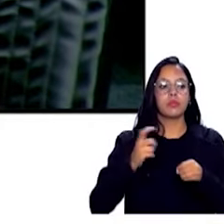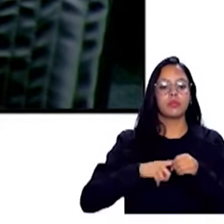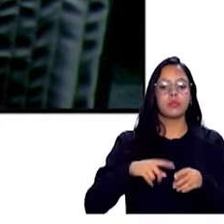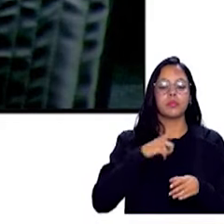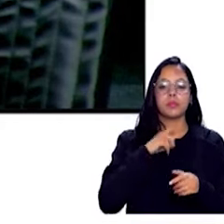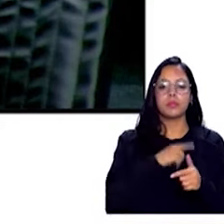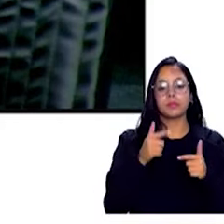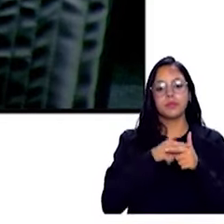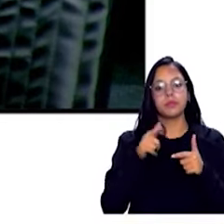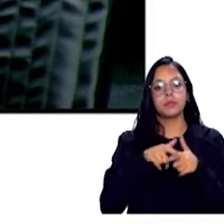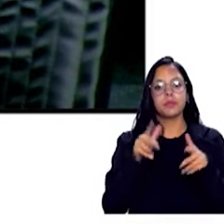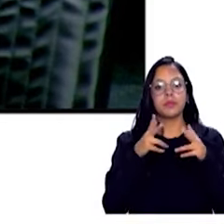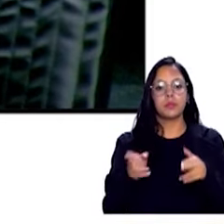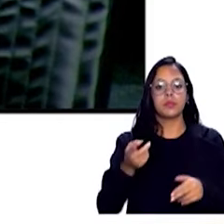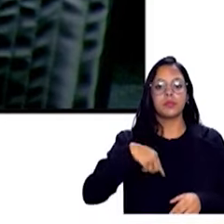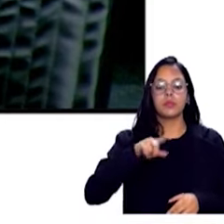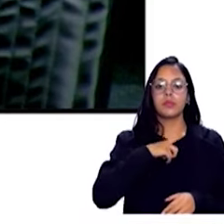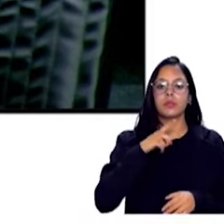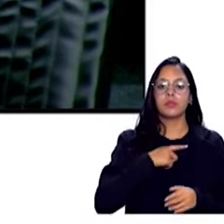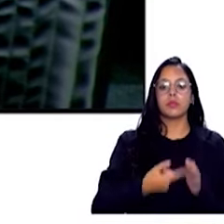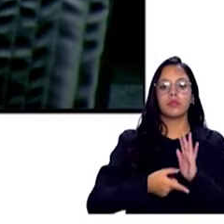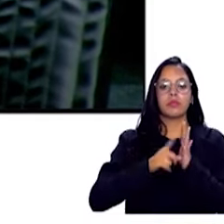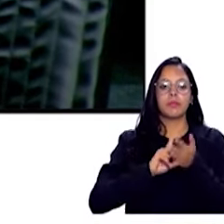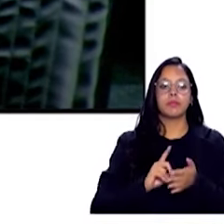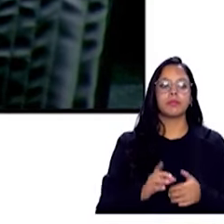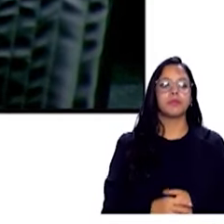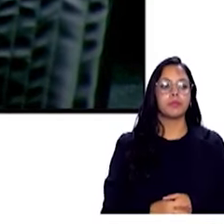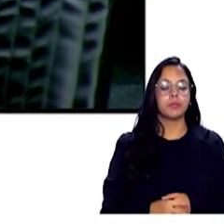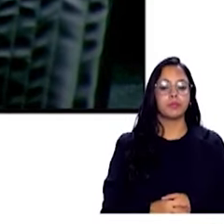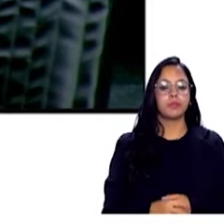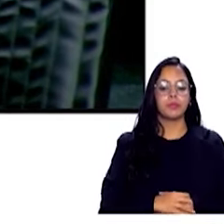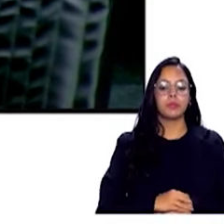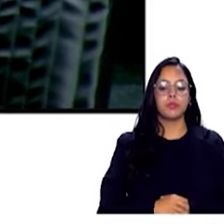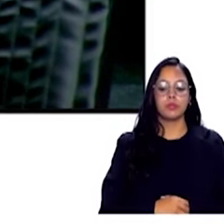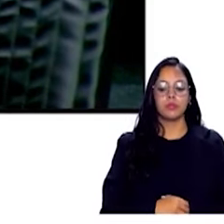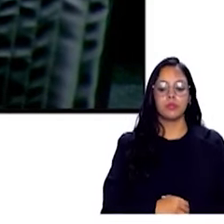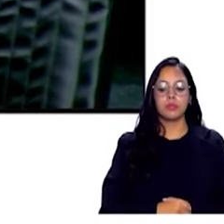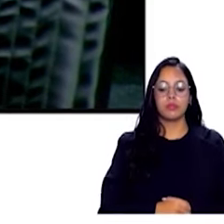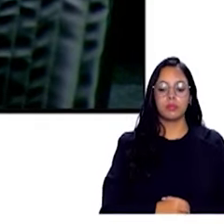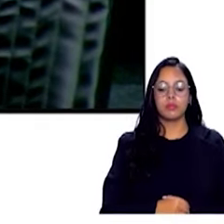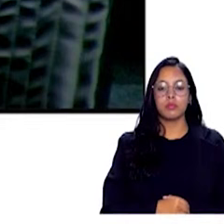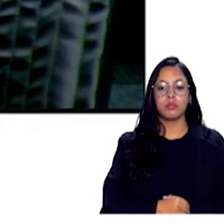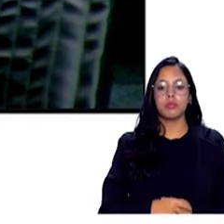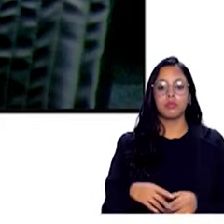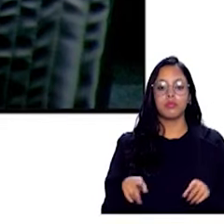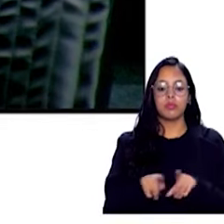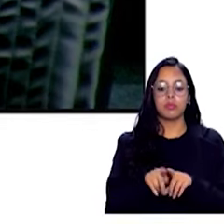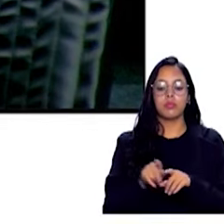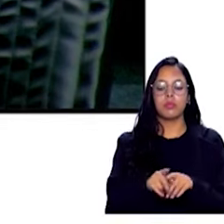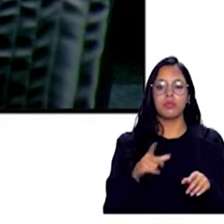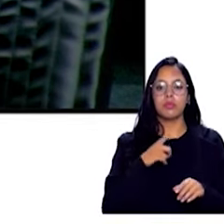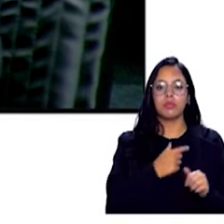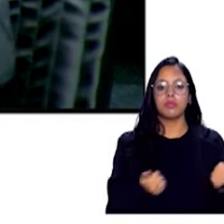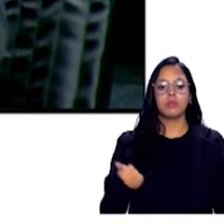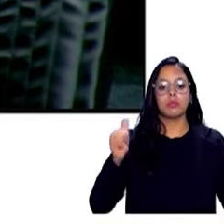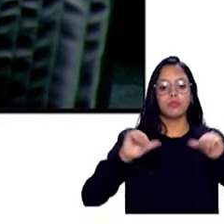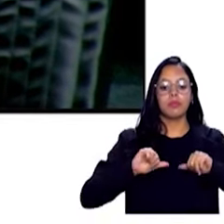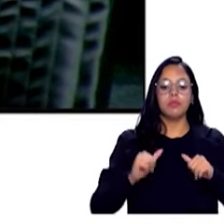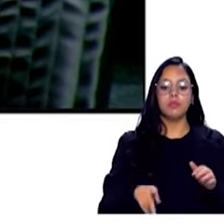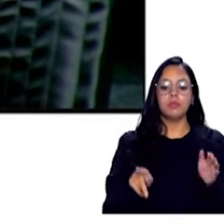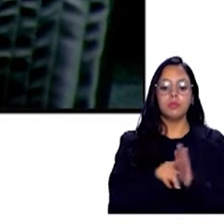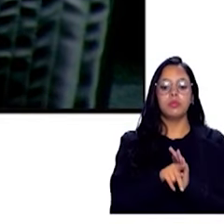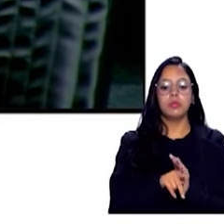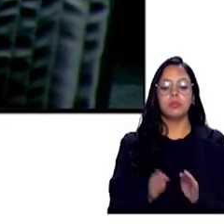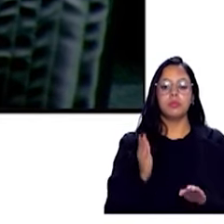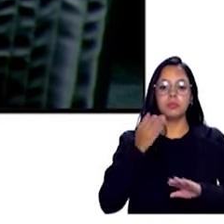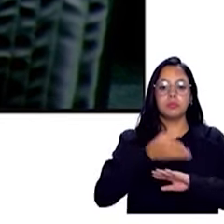tínhamos e temos até hoje e piorado com uma negativa de acesso à função jurisdicional de uma série